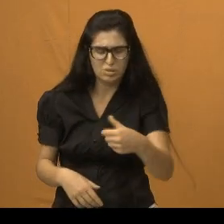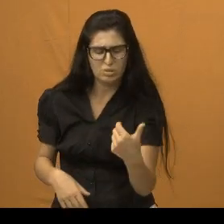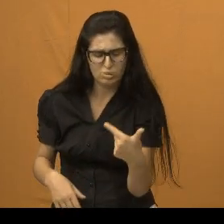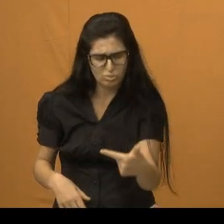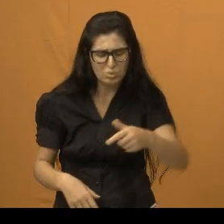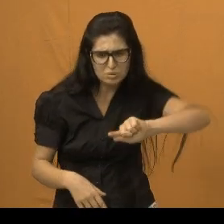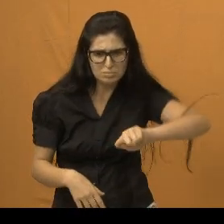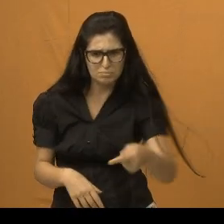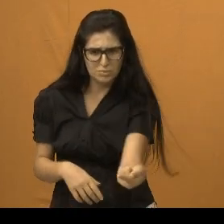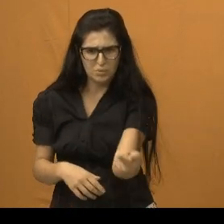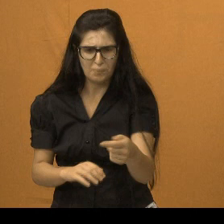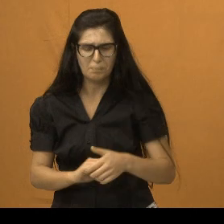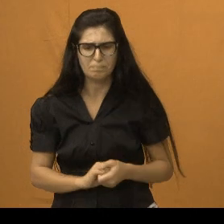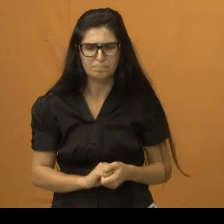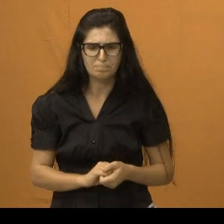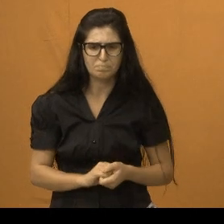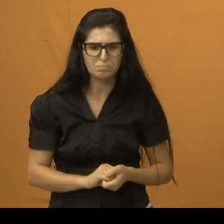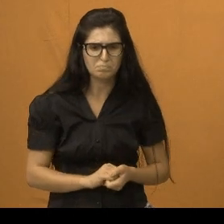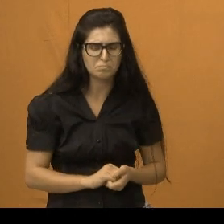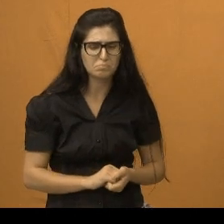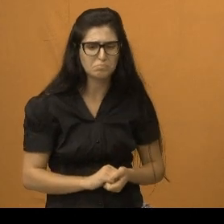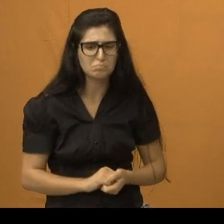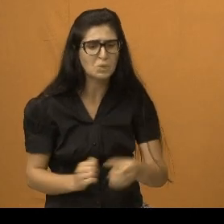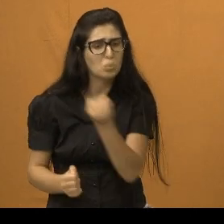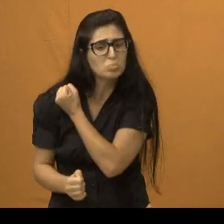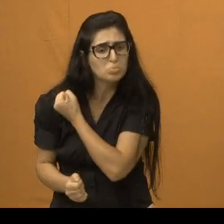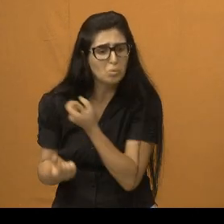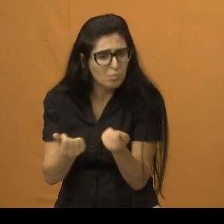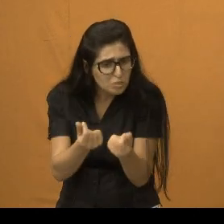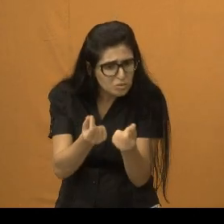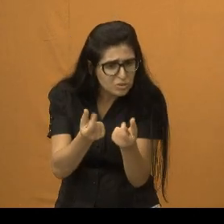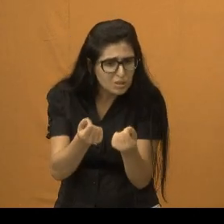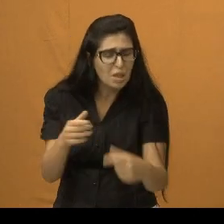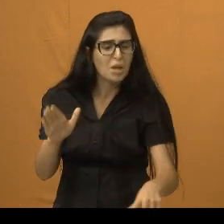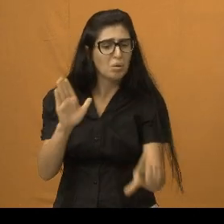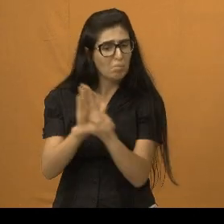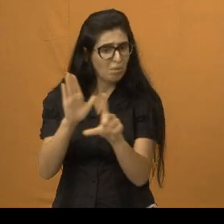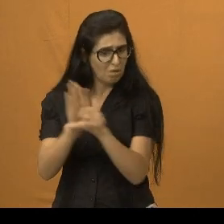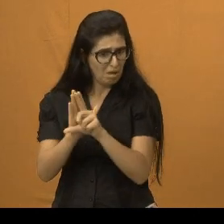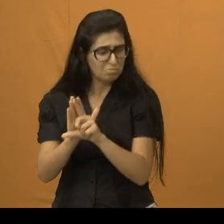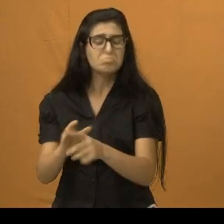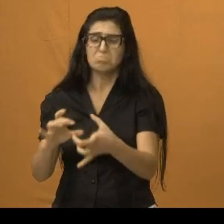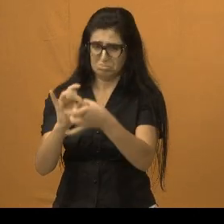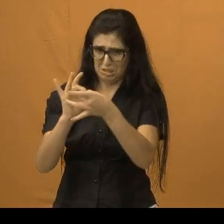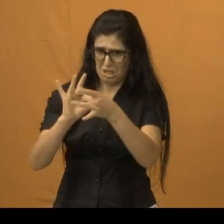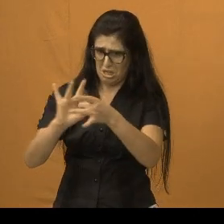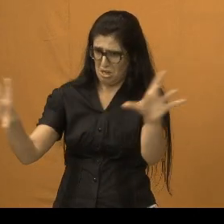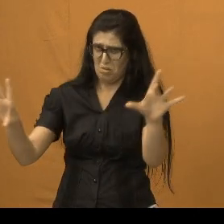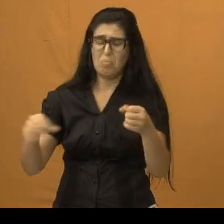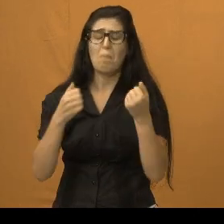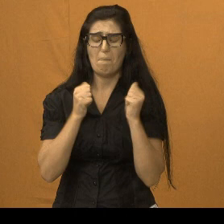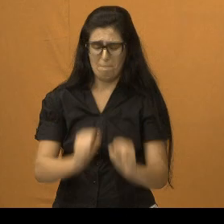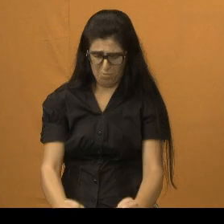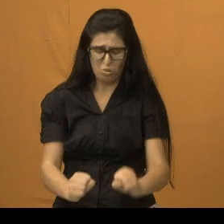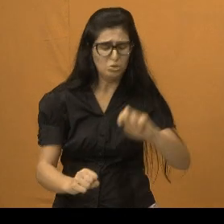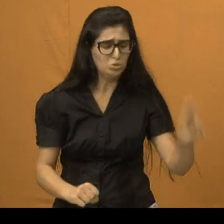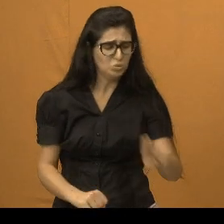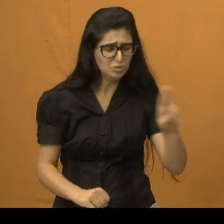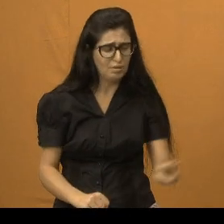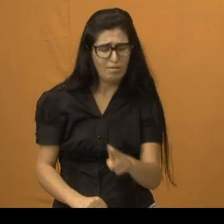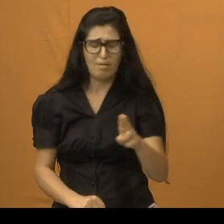411.672.000. Né? Esses são os valores que, dentro da lei, poderiam ser alcançados, respeitando a